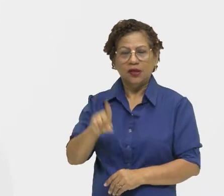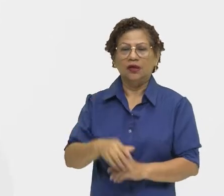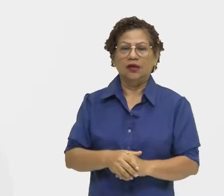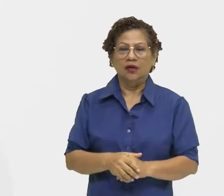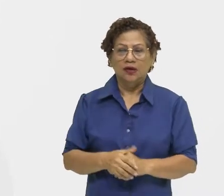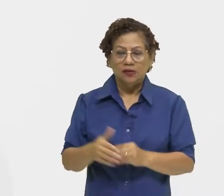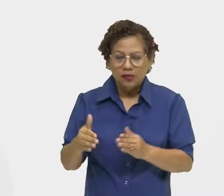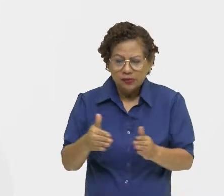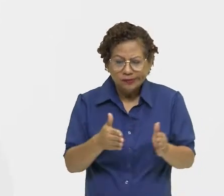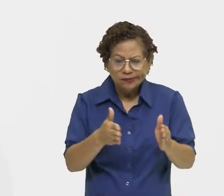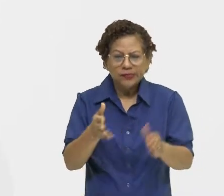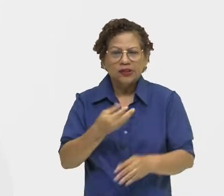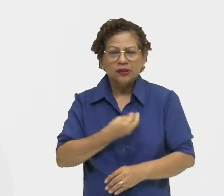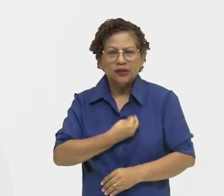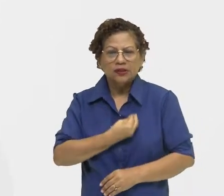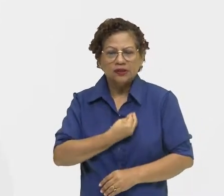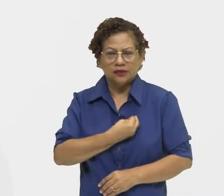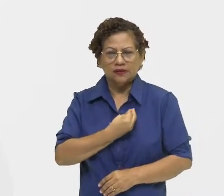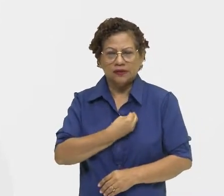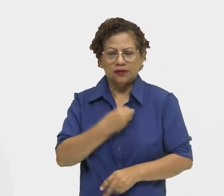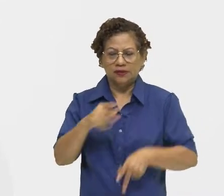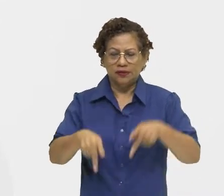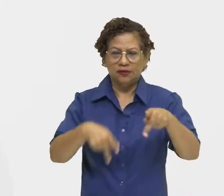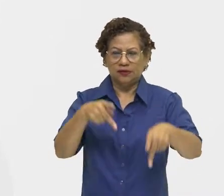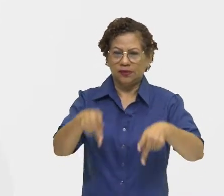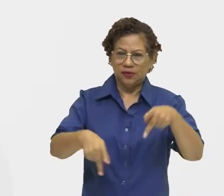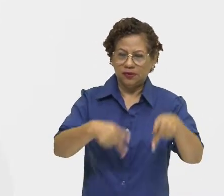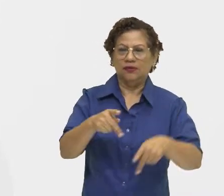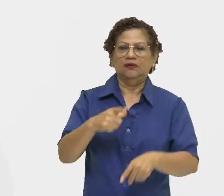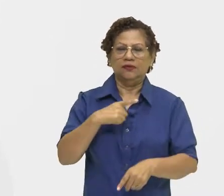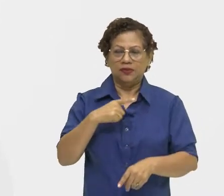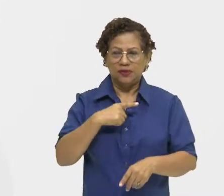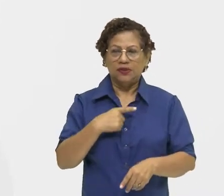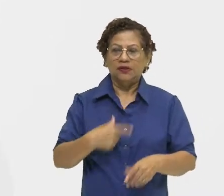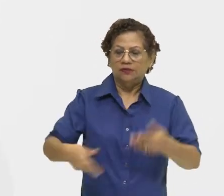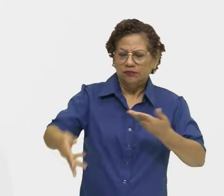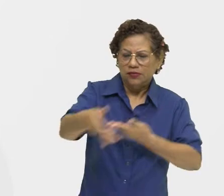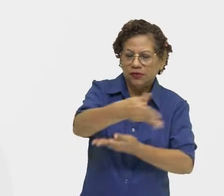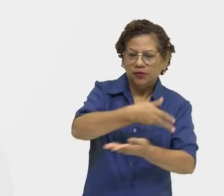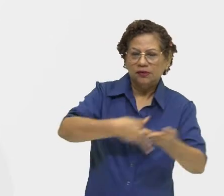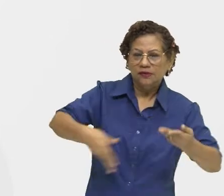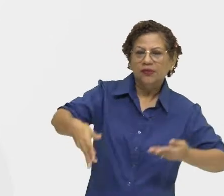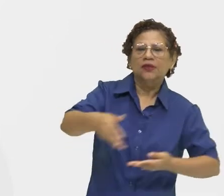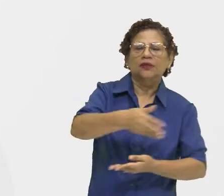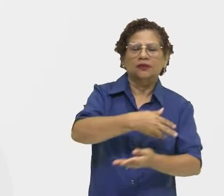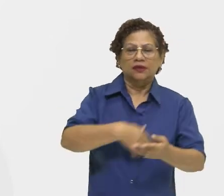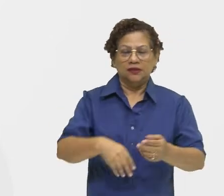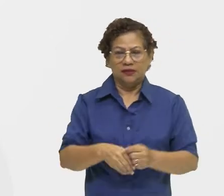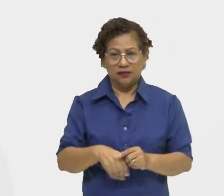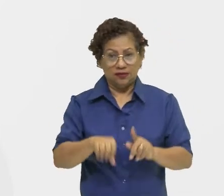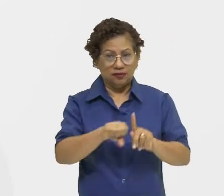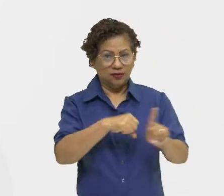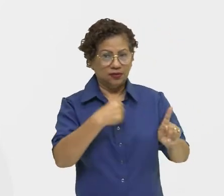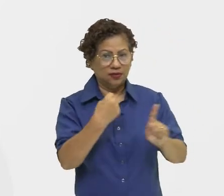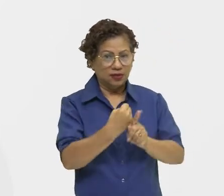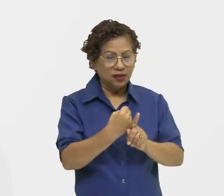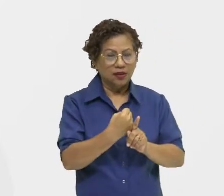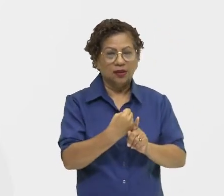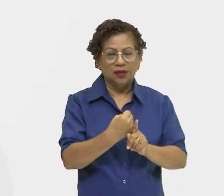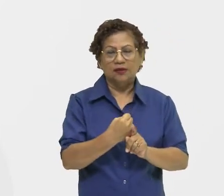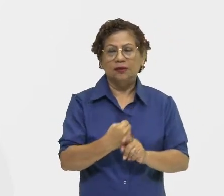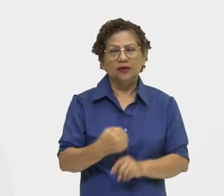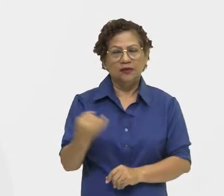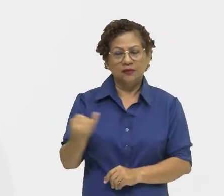vida do povo egípcio. Relações sociais e hierárquicas, né? Representação